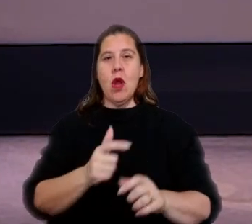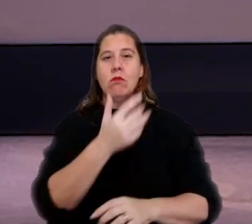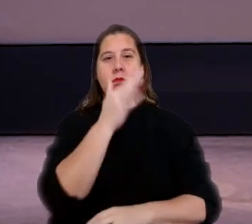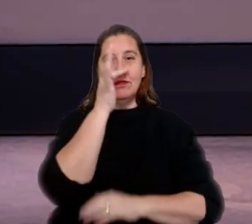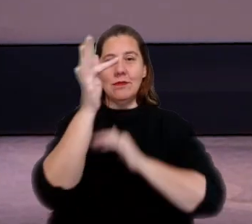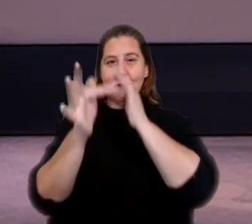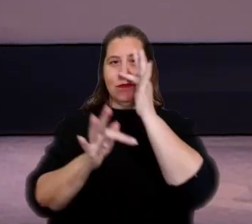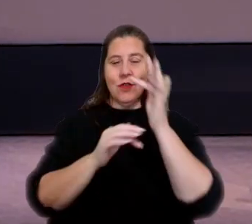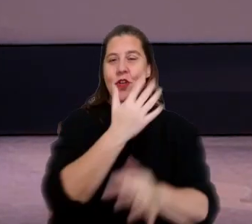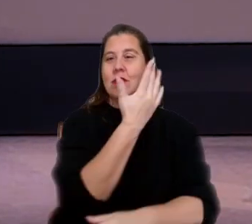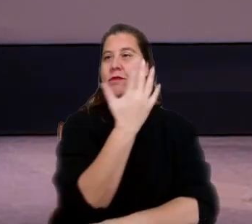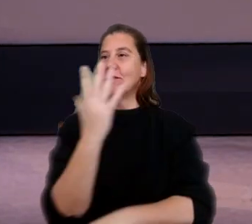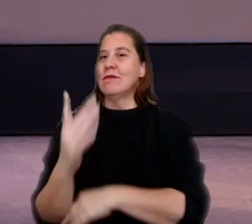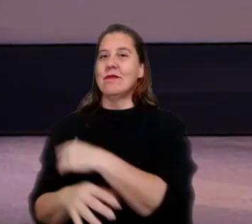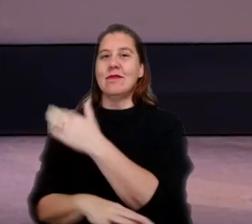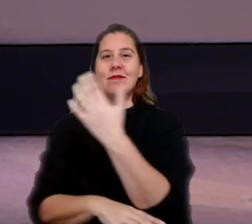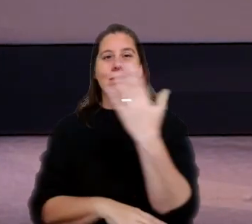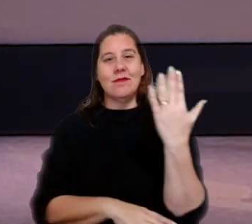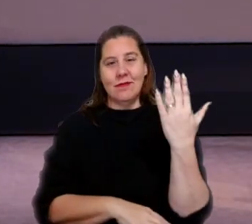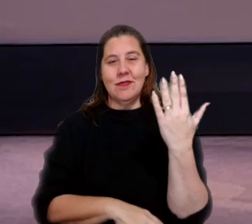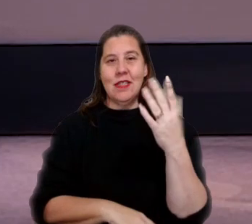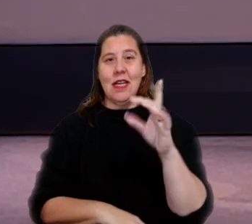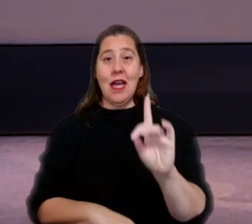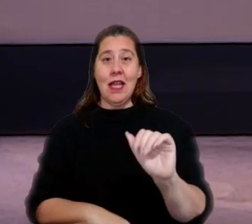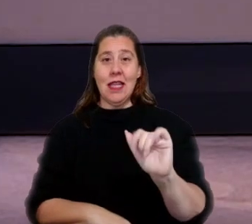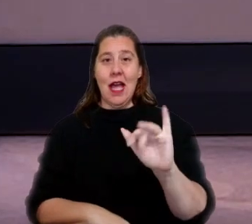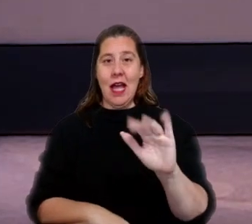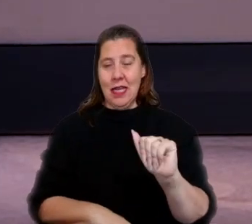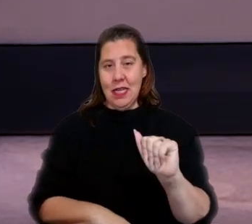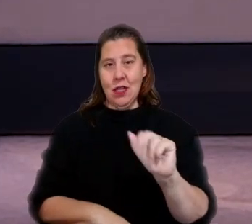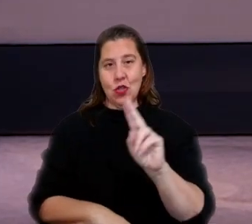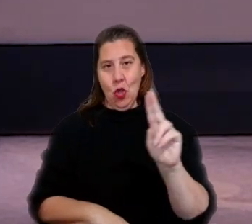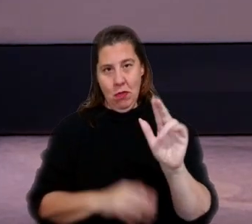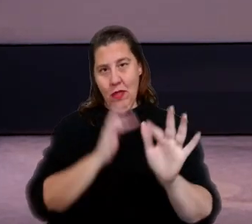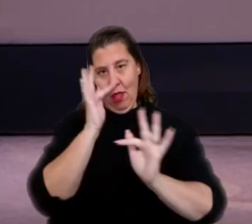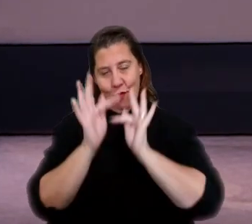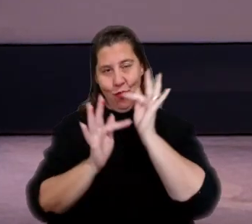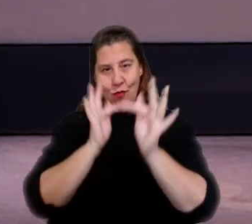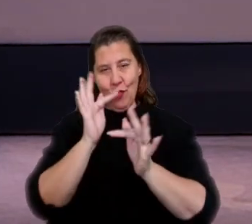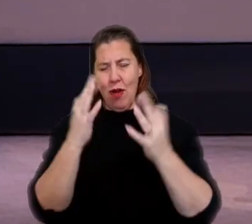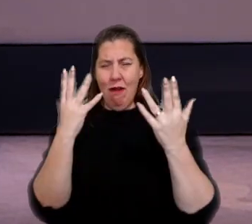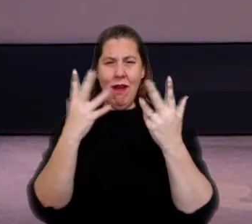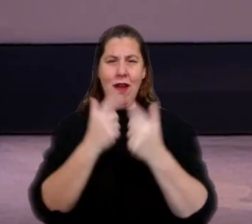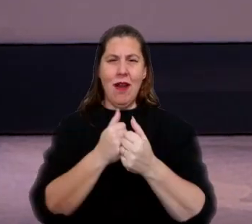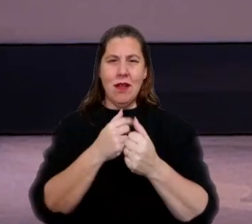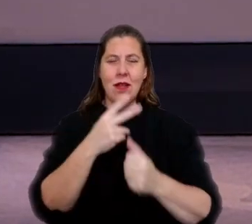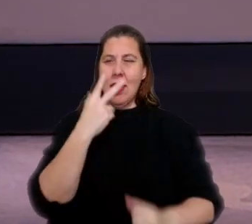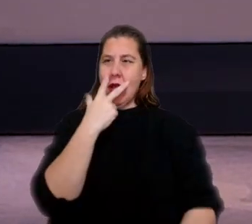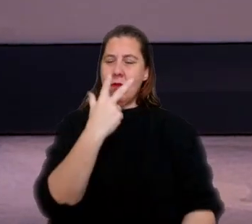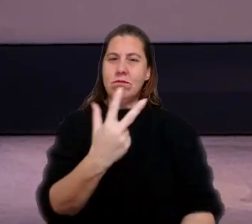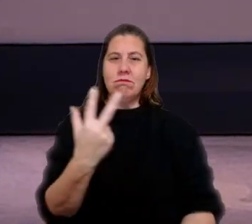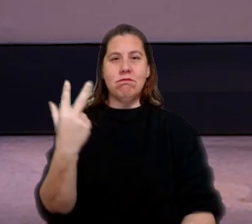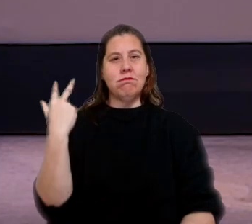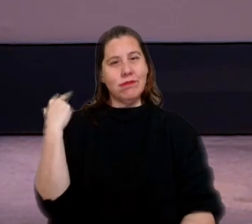lugar cheio de flores coloridas, a dália, e aí as dálias, e daí ele, né, mas essa cena que linda, ele